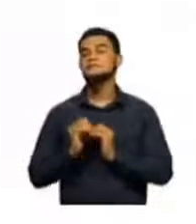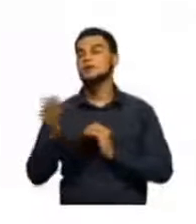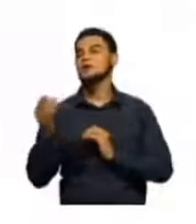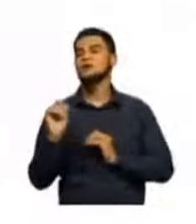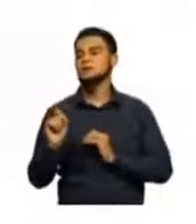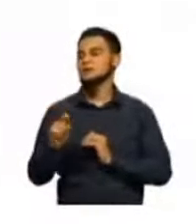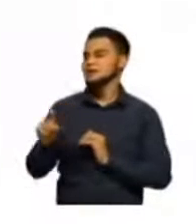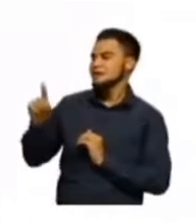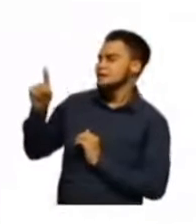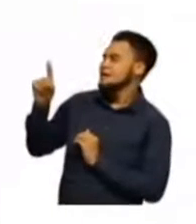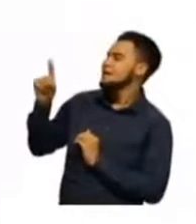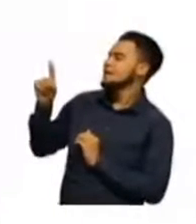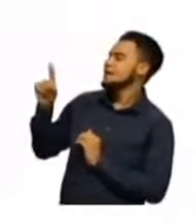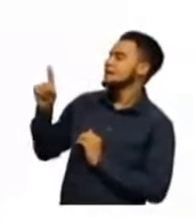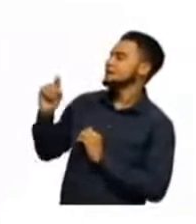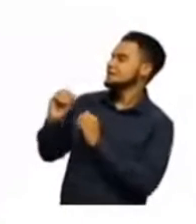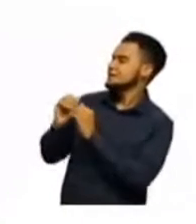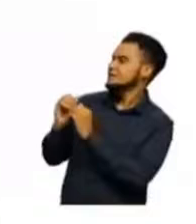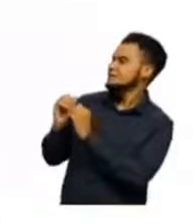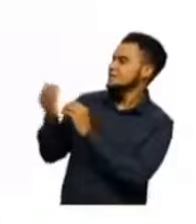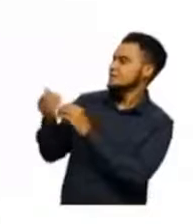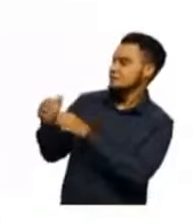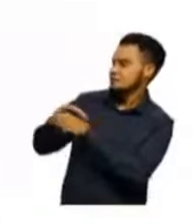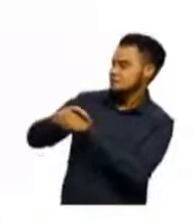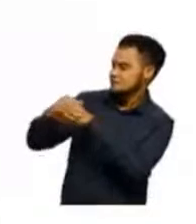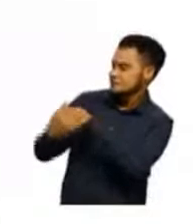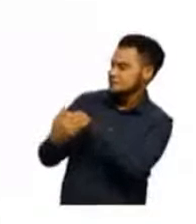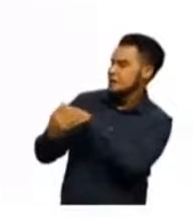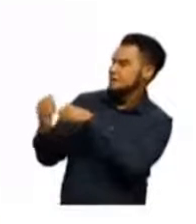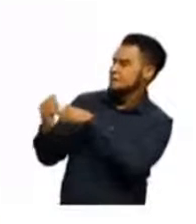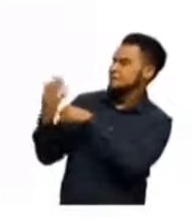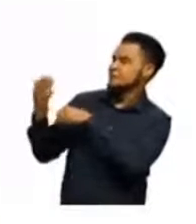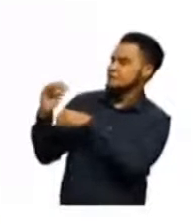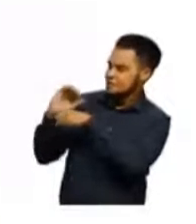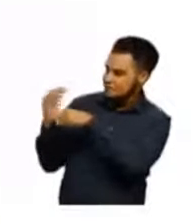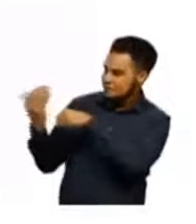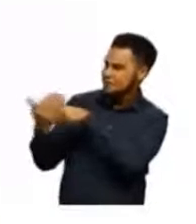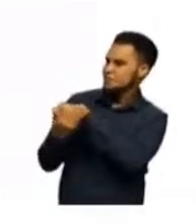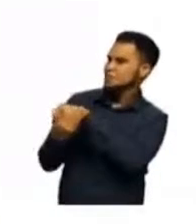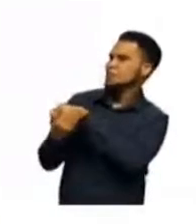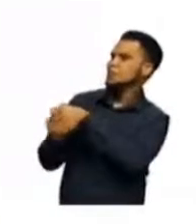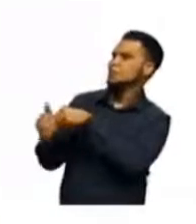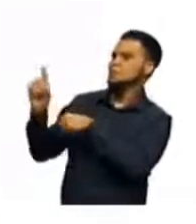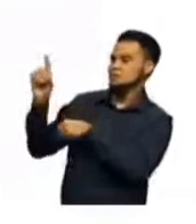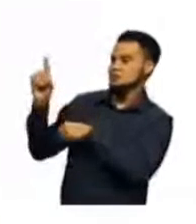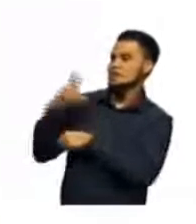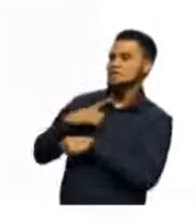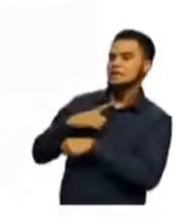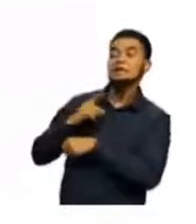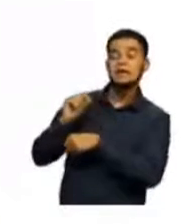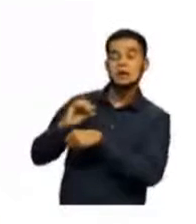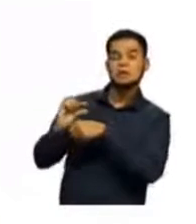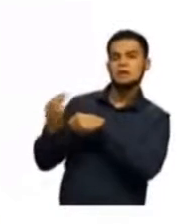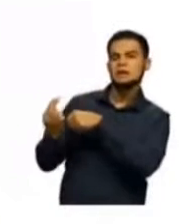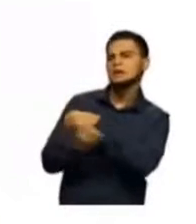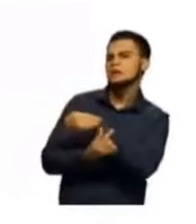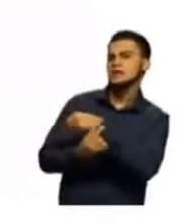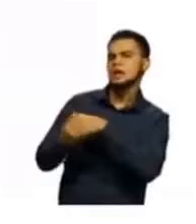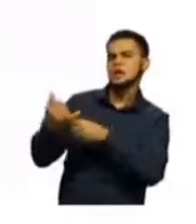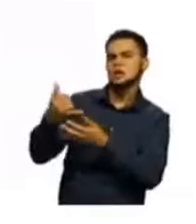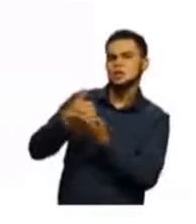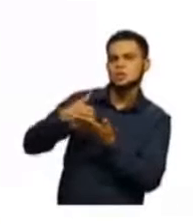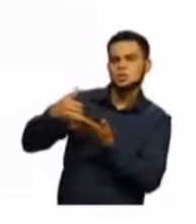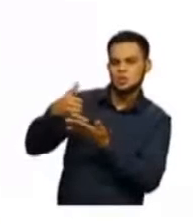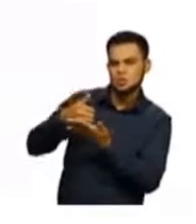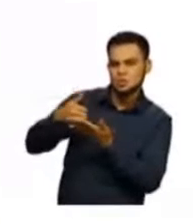outra cápsula, que é uma cápsula lipídica, formada, isso mesmo, de gordura, da mesma